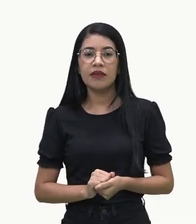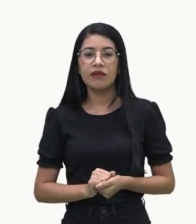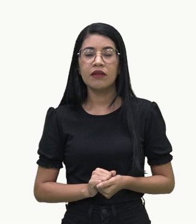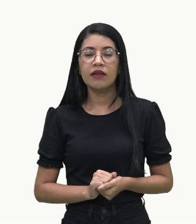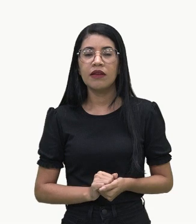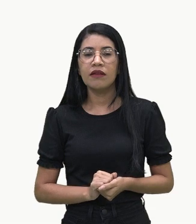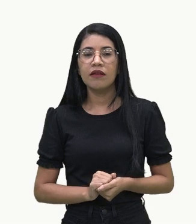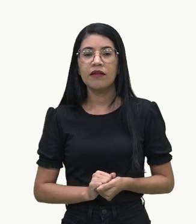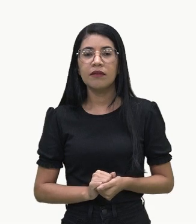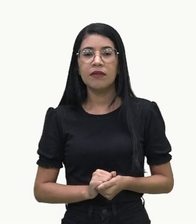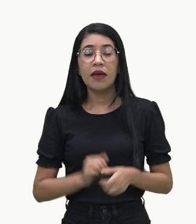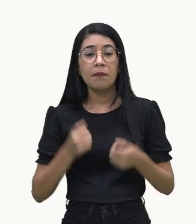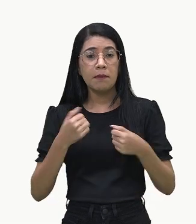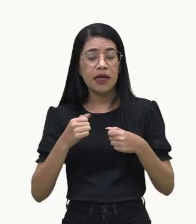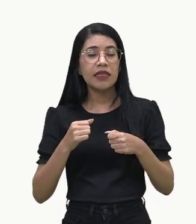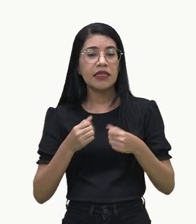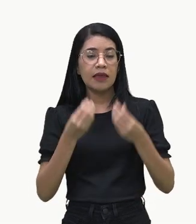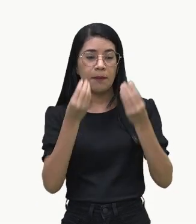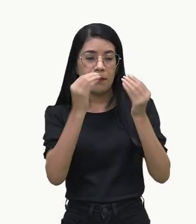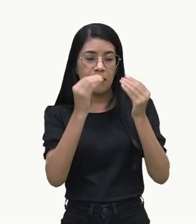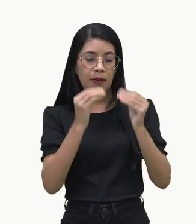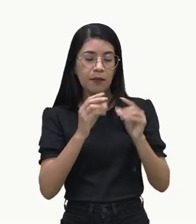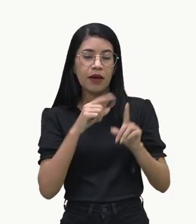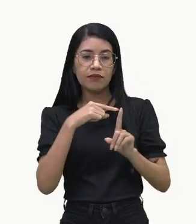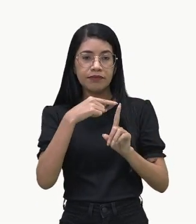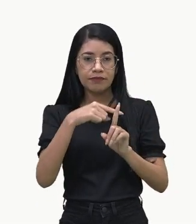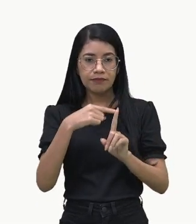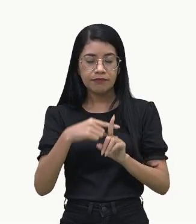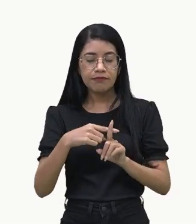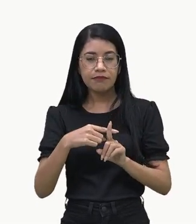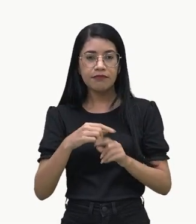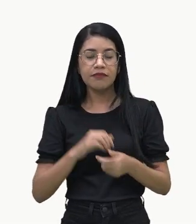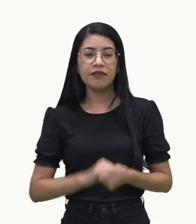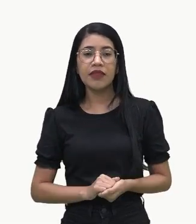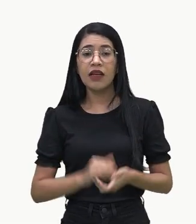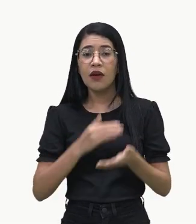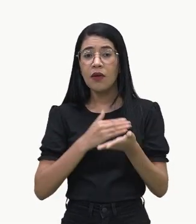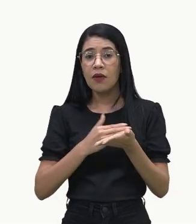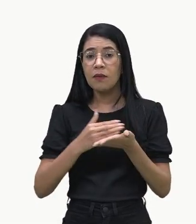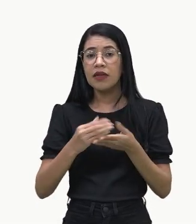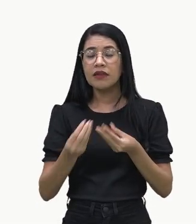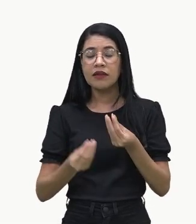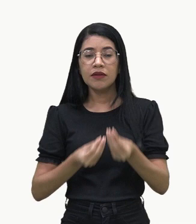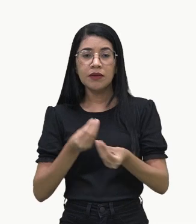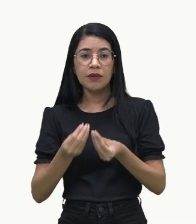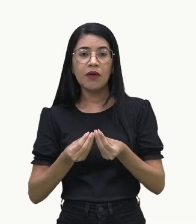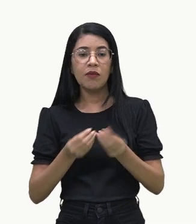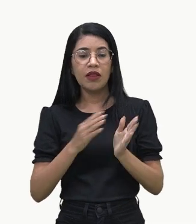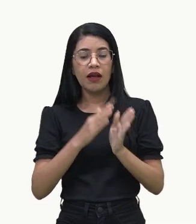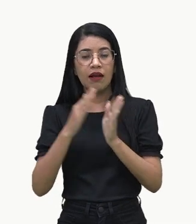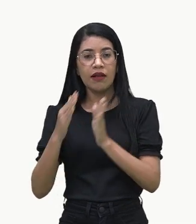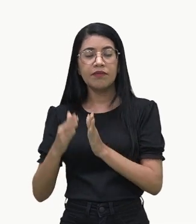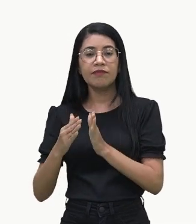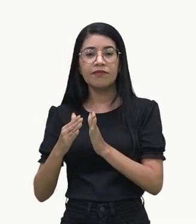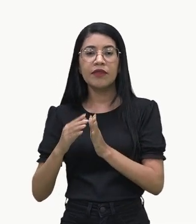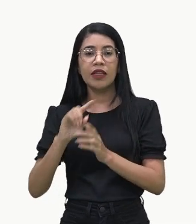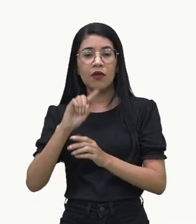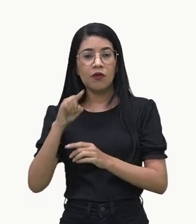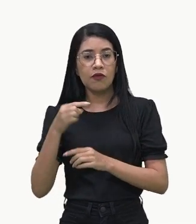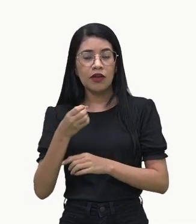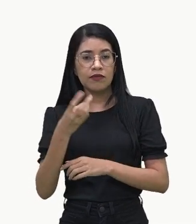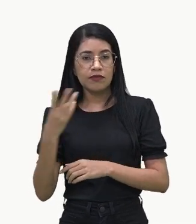adicionar esses 3 números. Então, iniciando pela parte decimal, nós temos